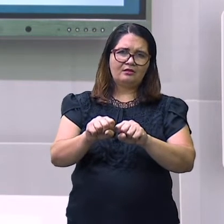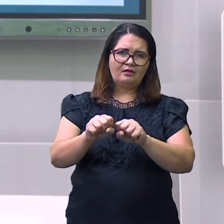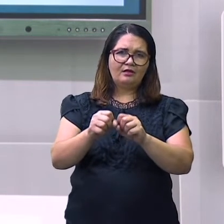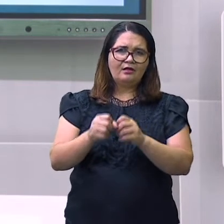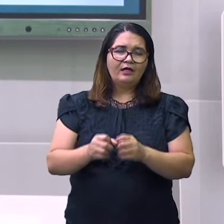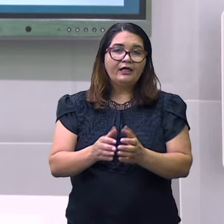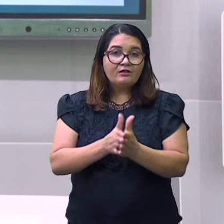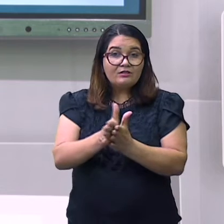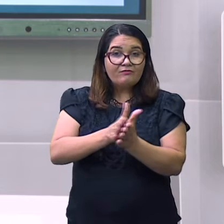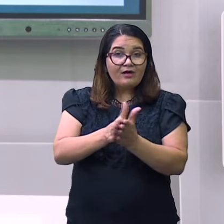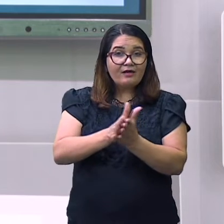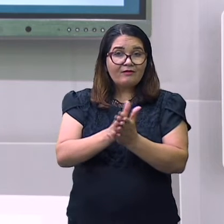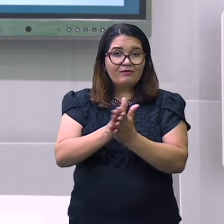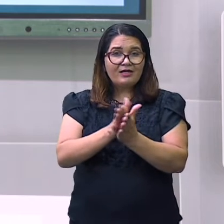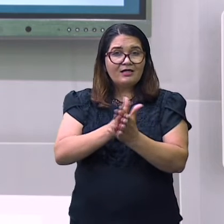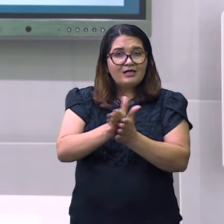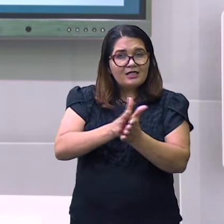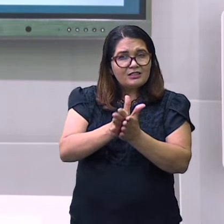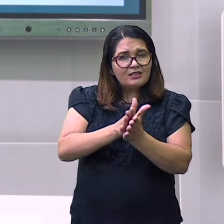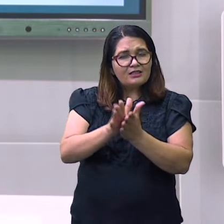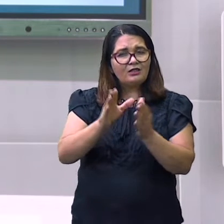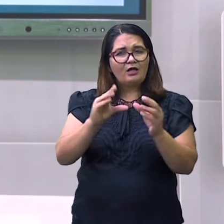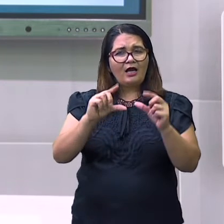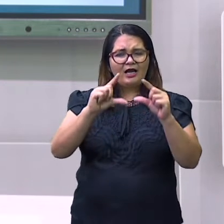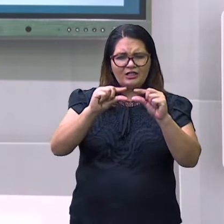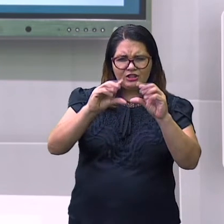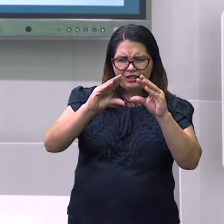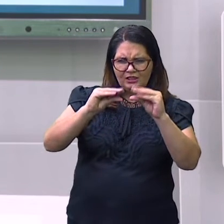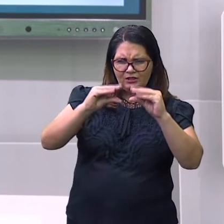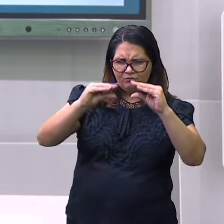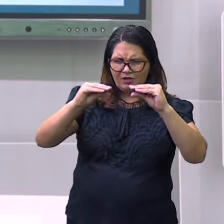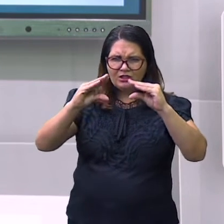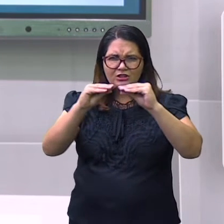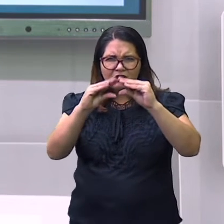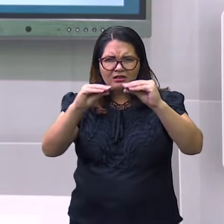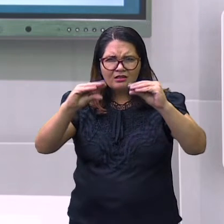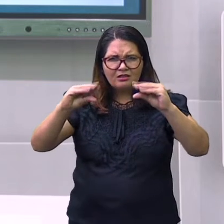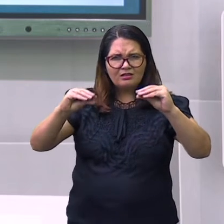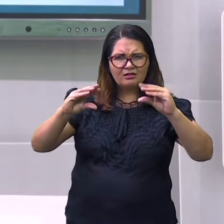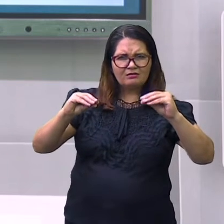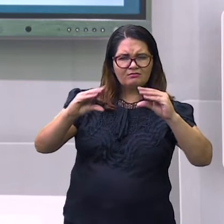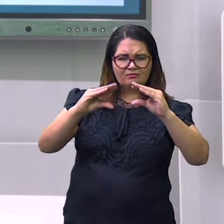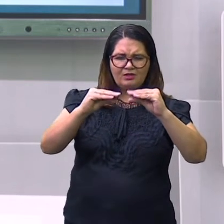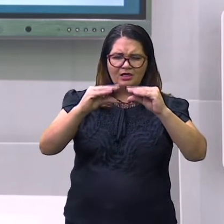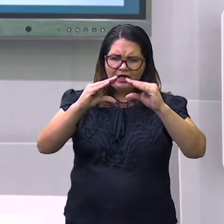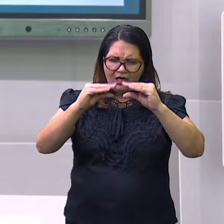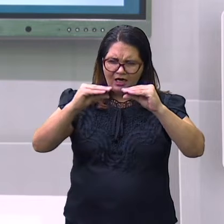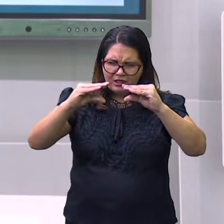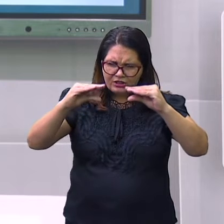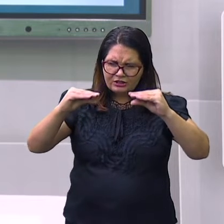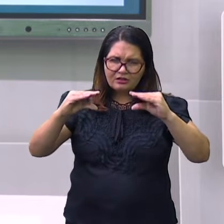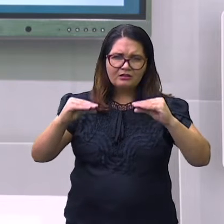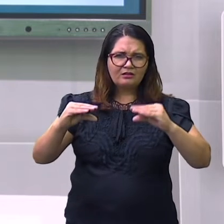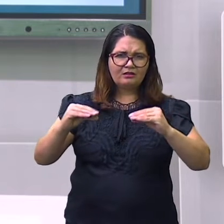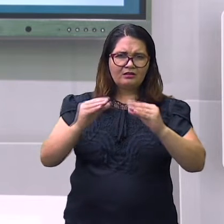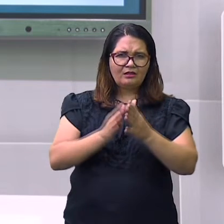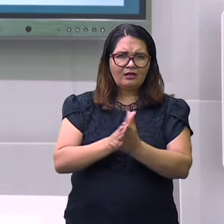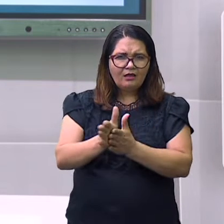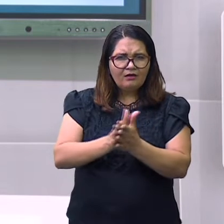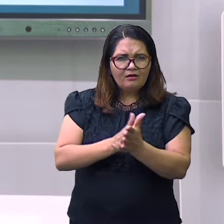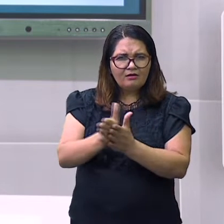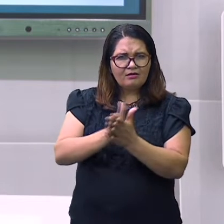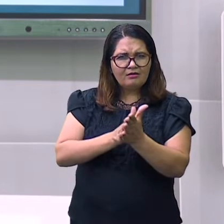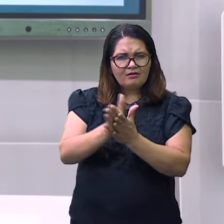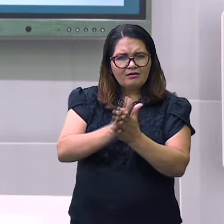achatei ela e desci como se fosse um tecido mal dobrado, colocado de qualquer maneira sobre